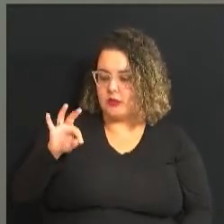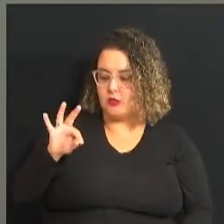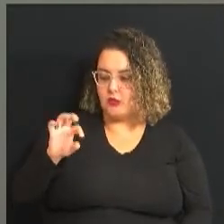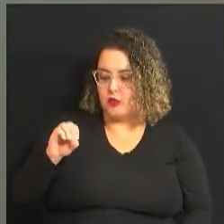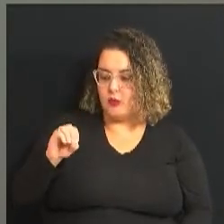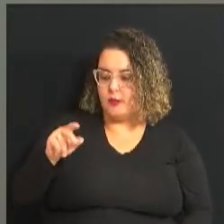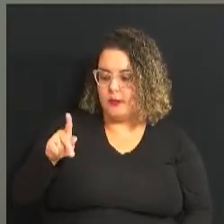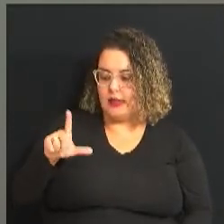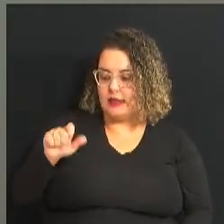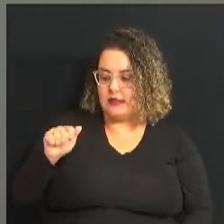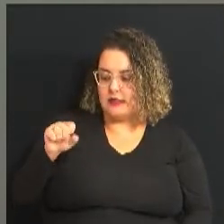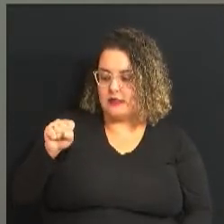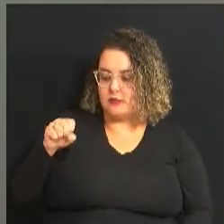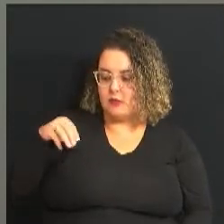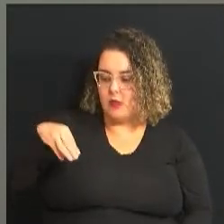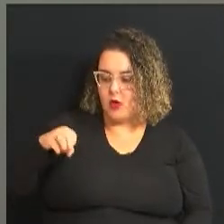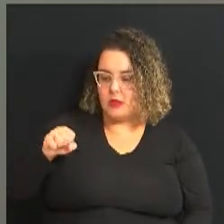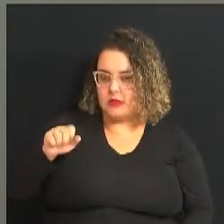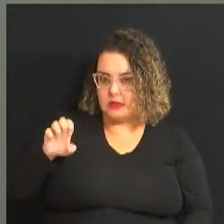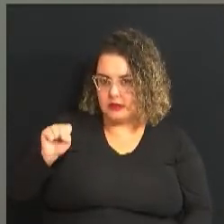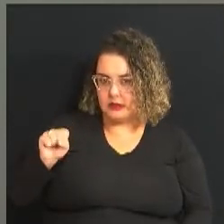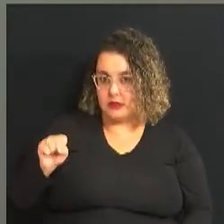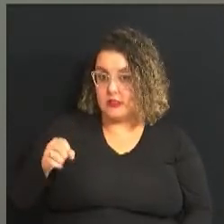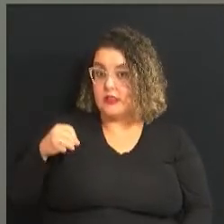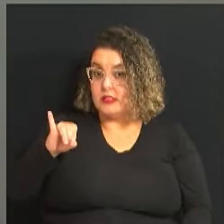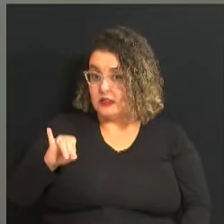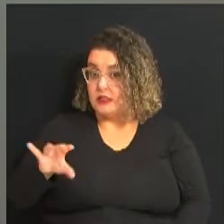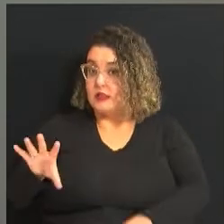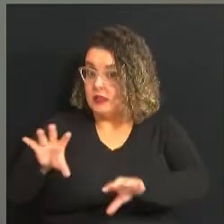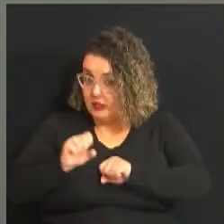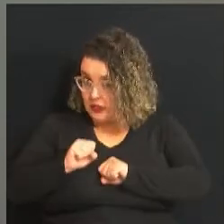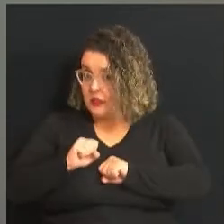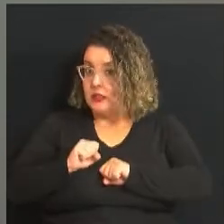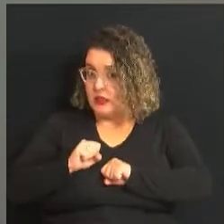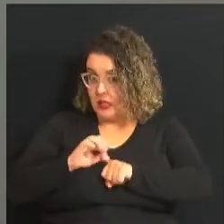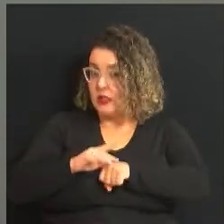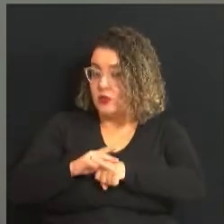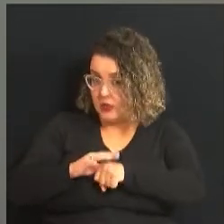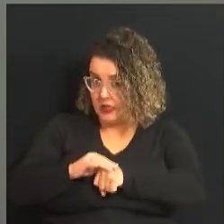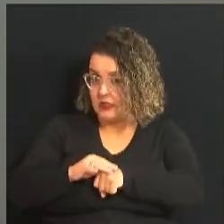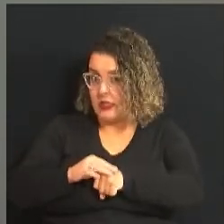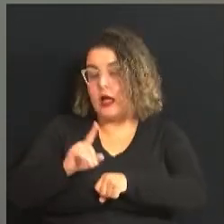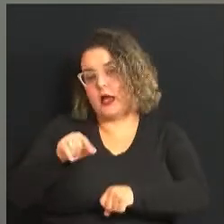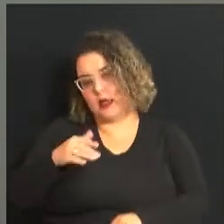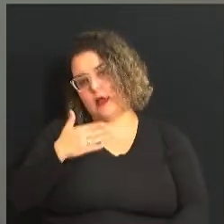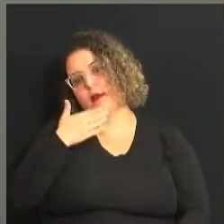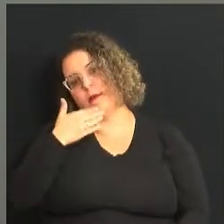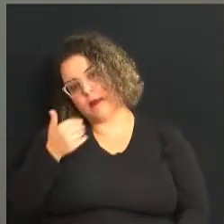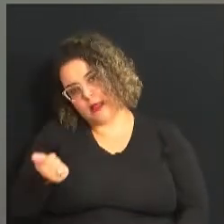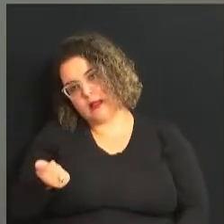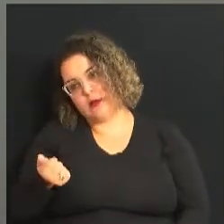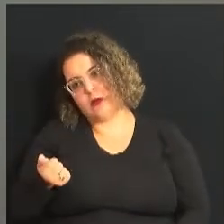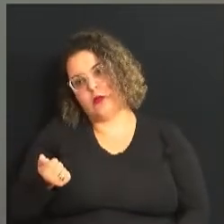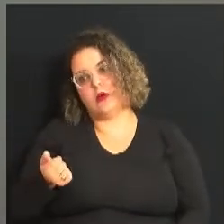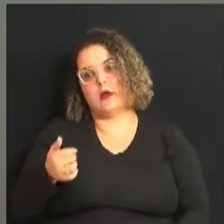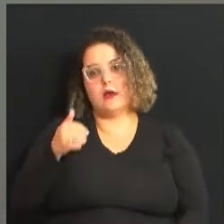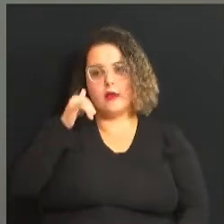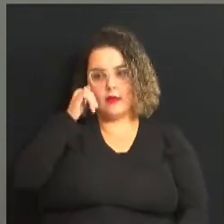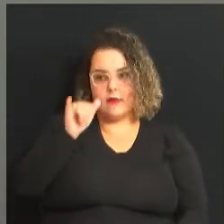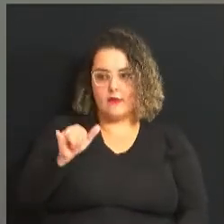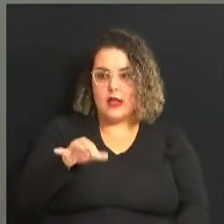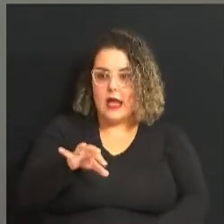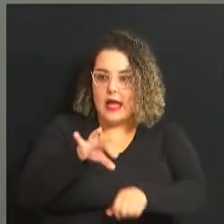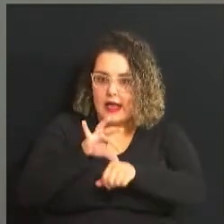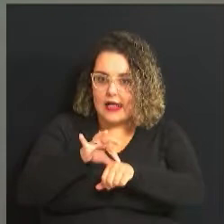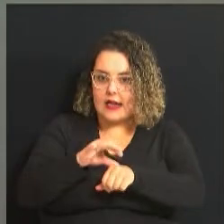alimentação. Então, se você for suscetível à toxoplasmose, aí é melhor evitar carne crua e